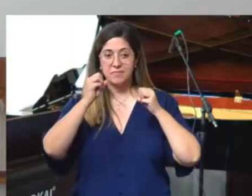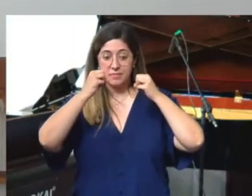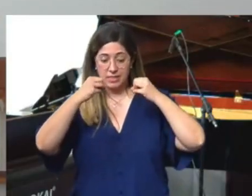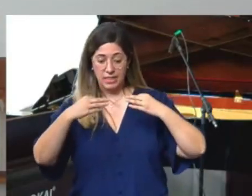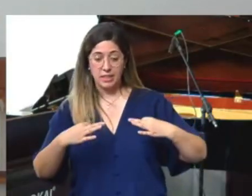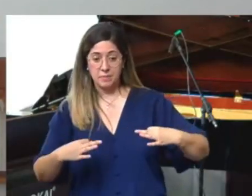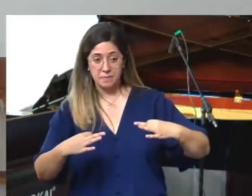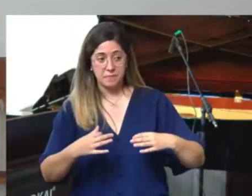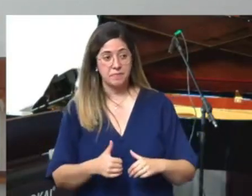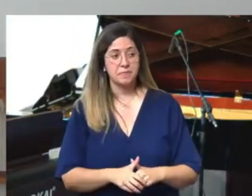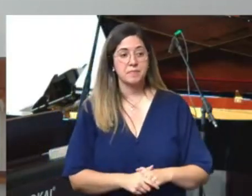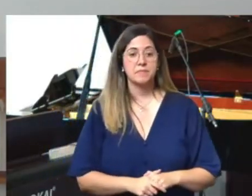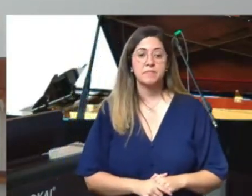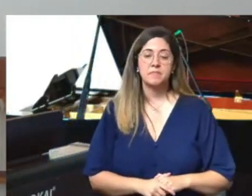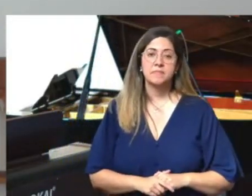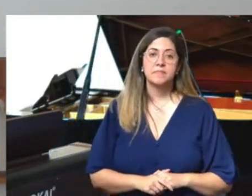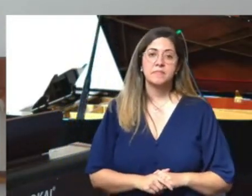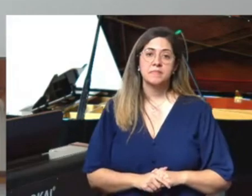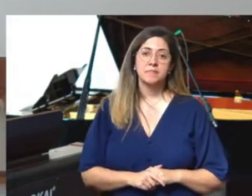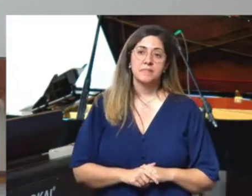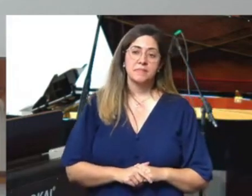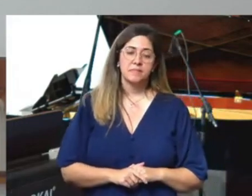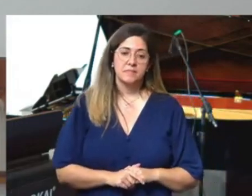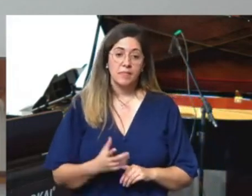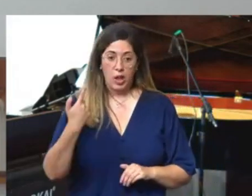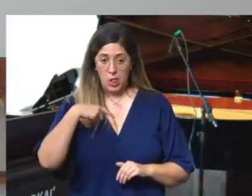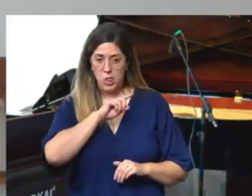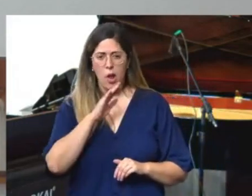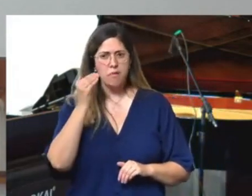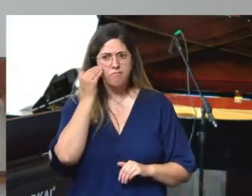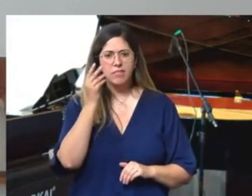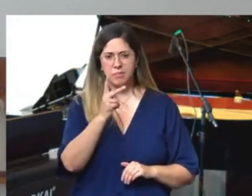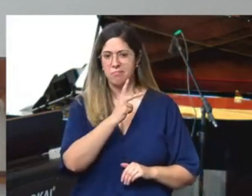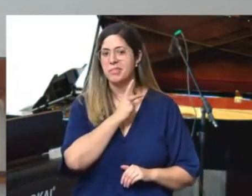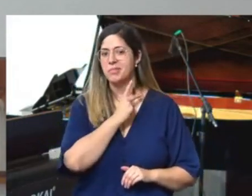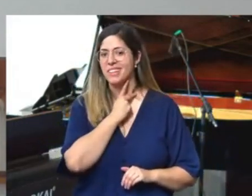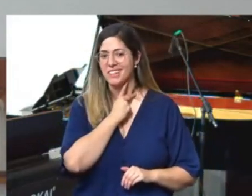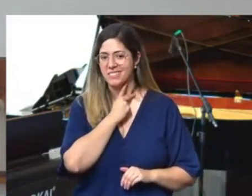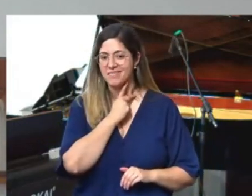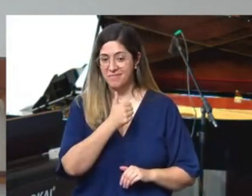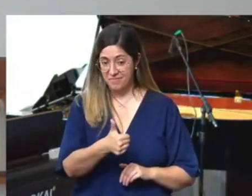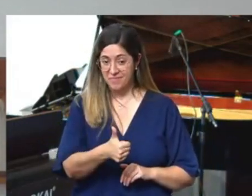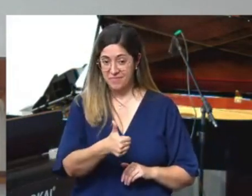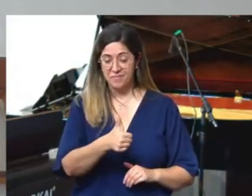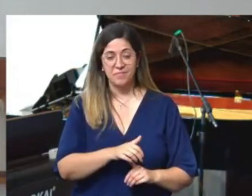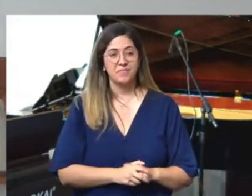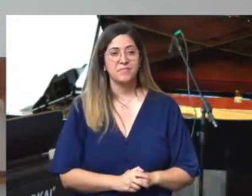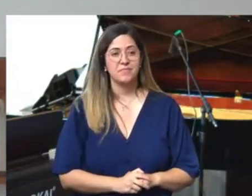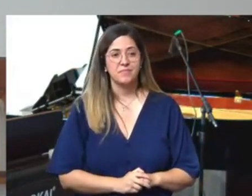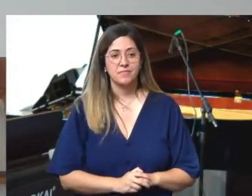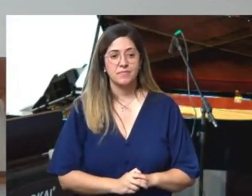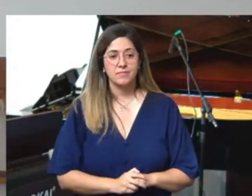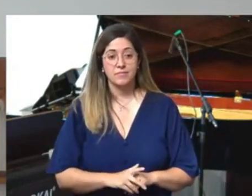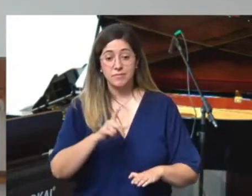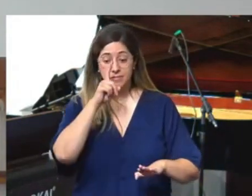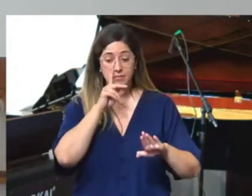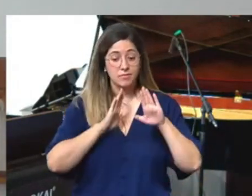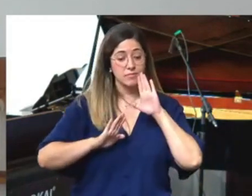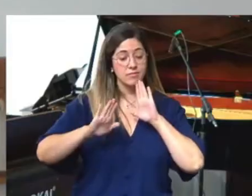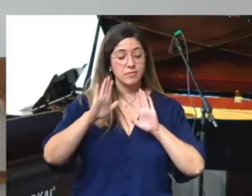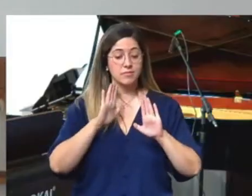de interpretação bíblica que deve ser aplicada por cada um de nós. Cuidado com